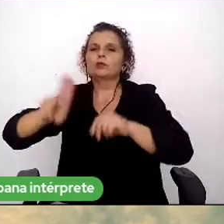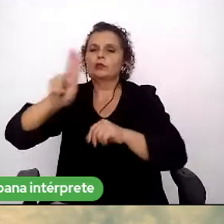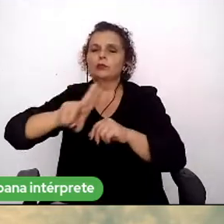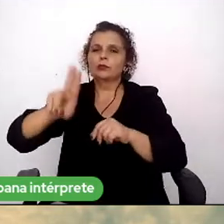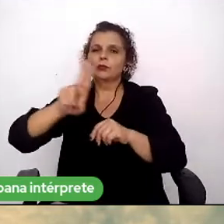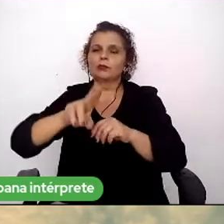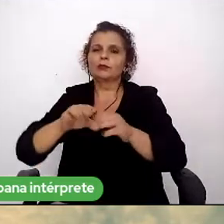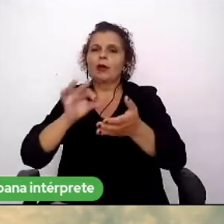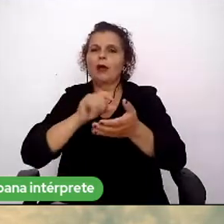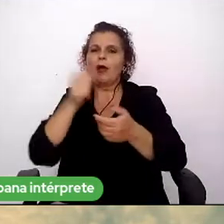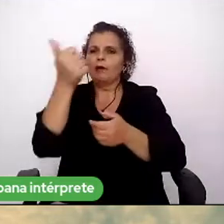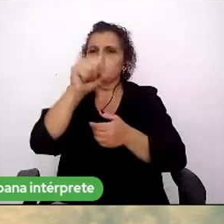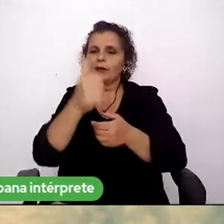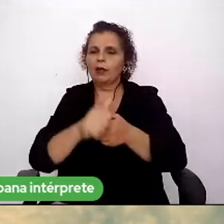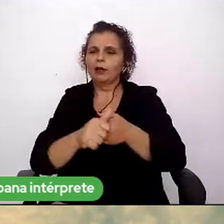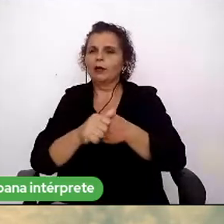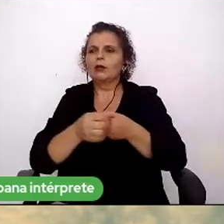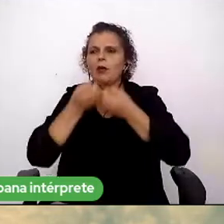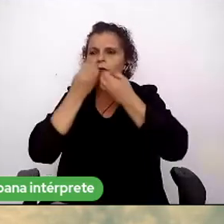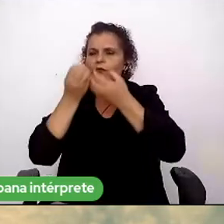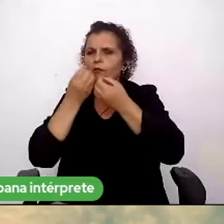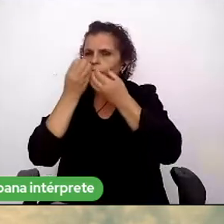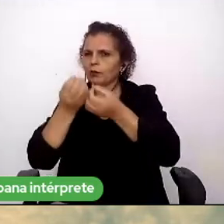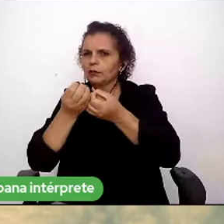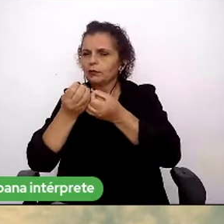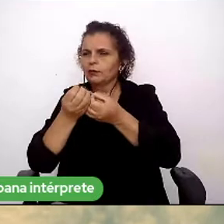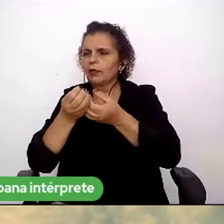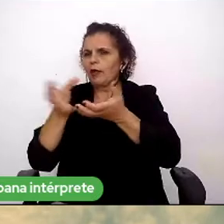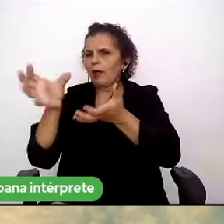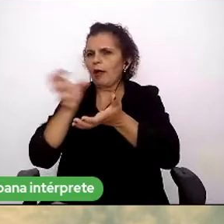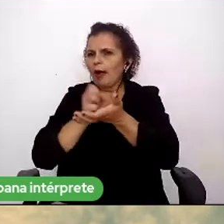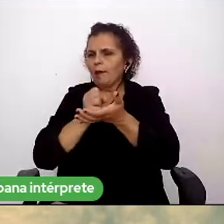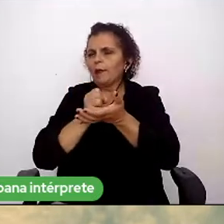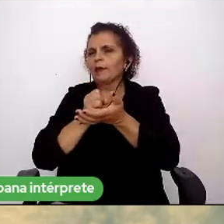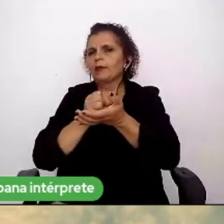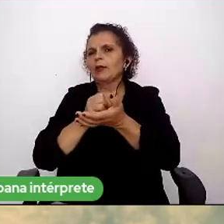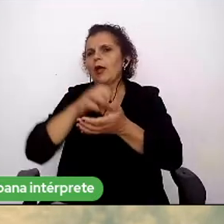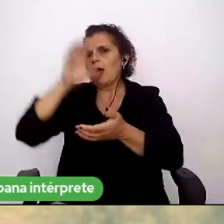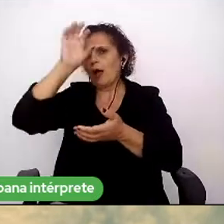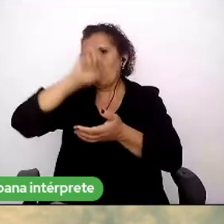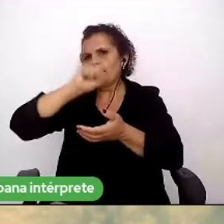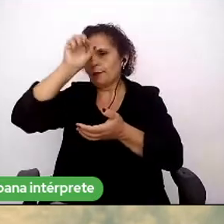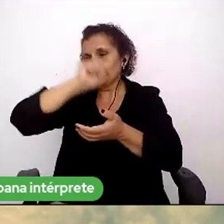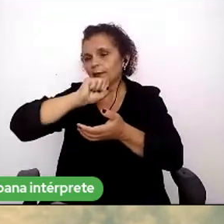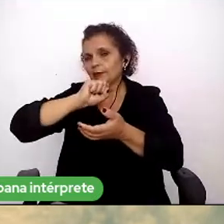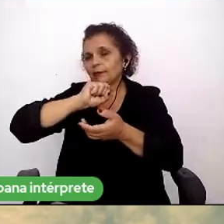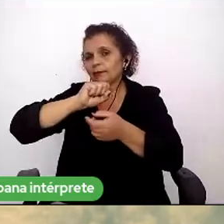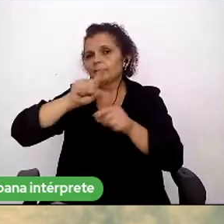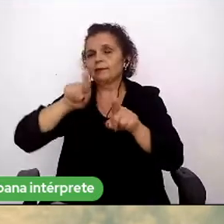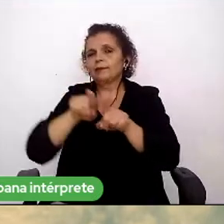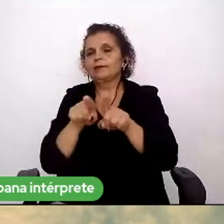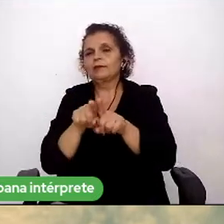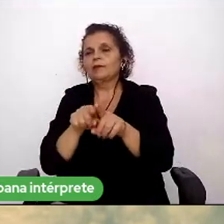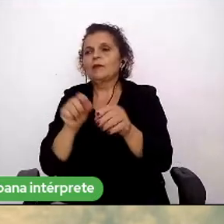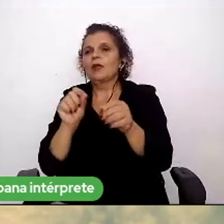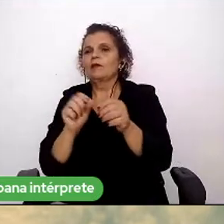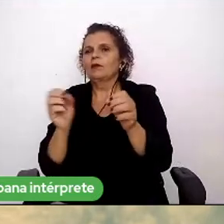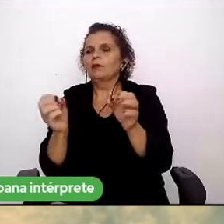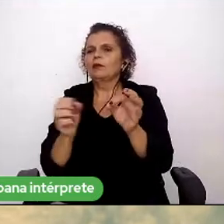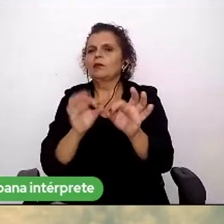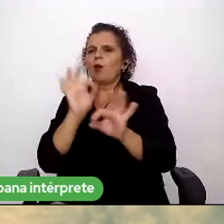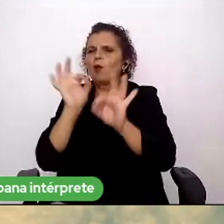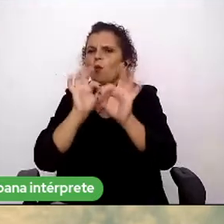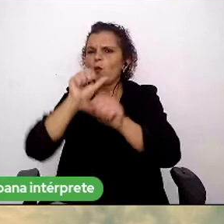medir, coletar dados, aprender com esses dados, né? Fazer nova